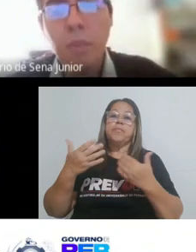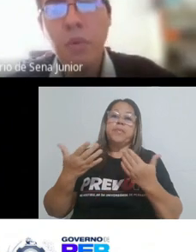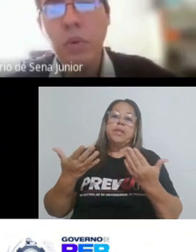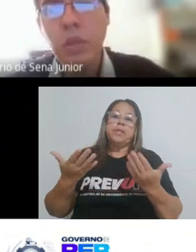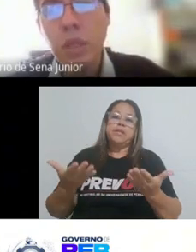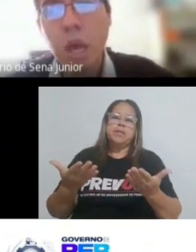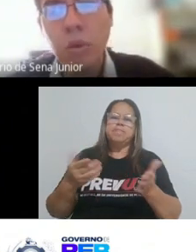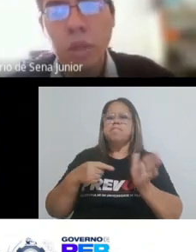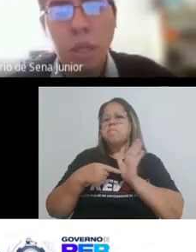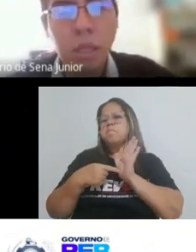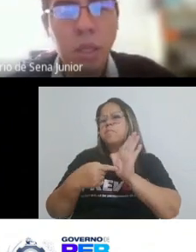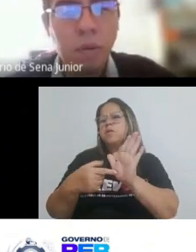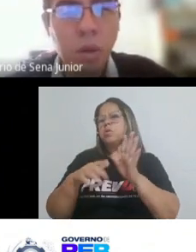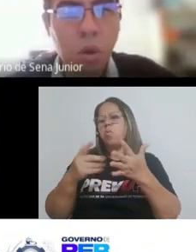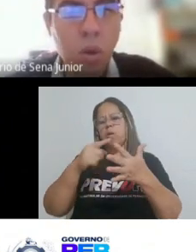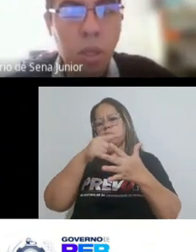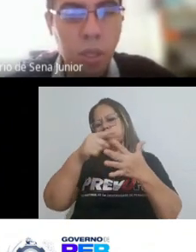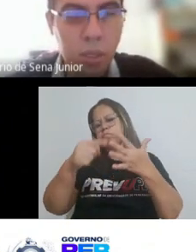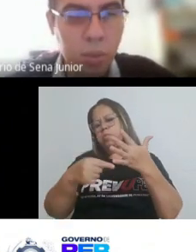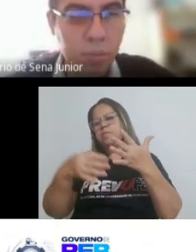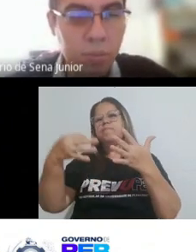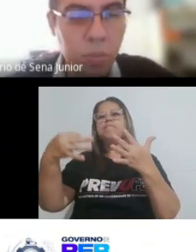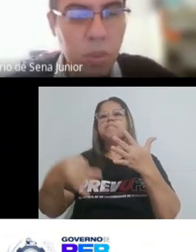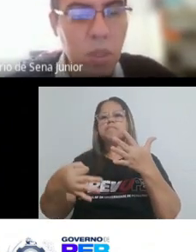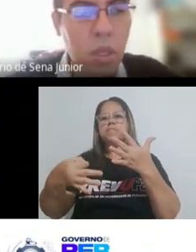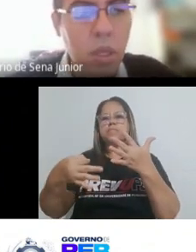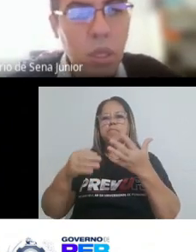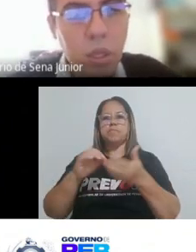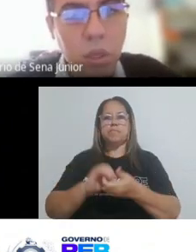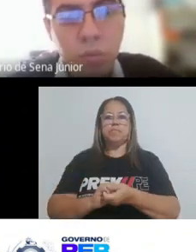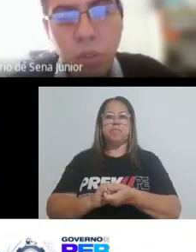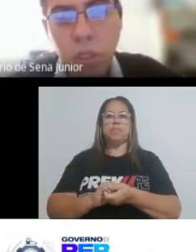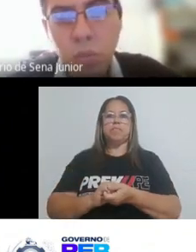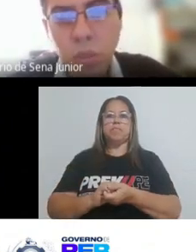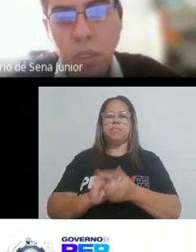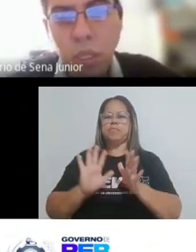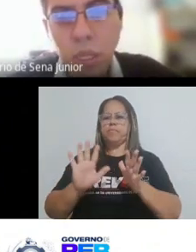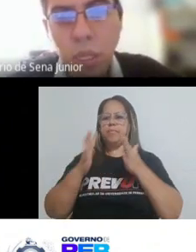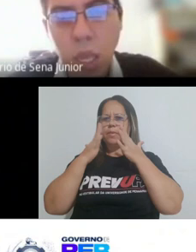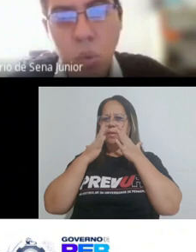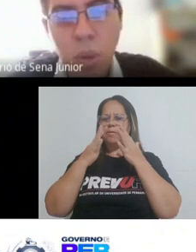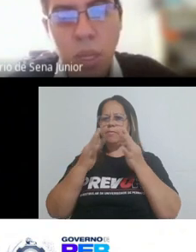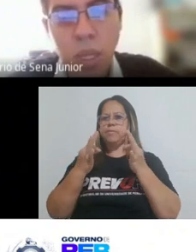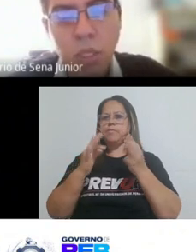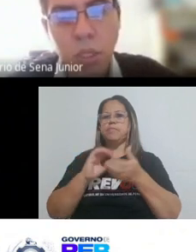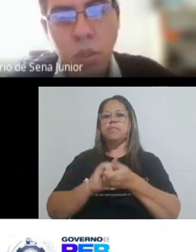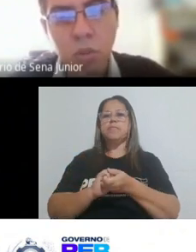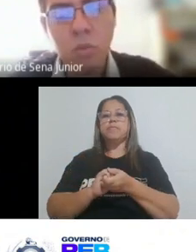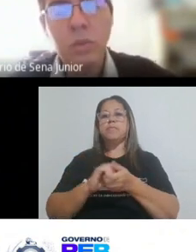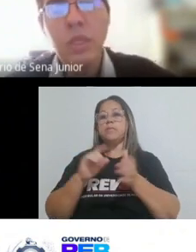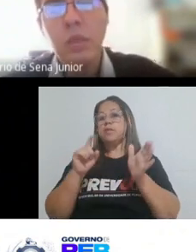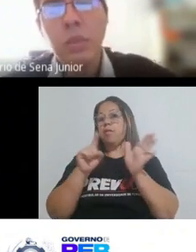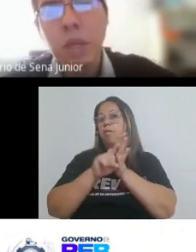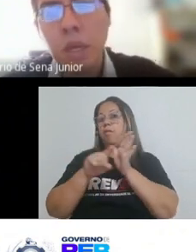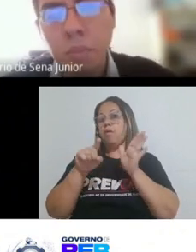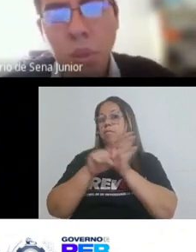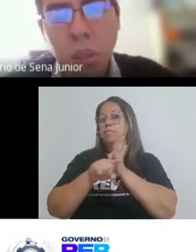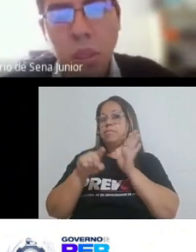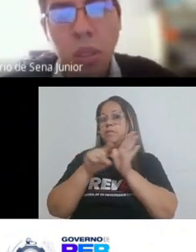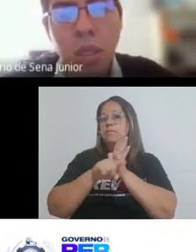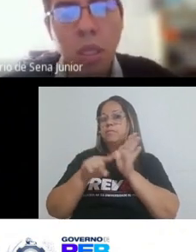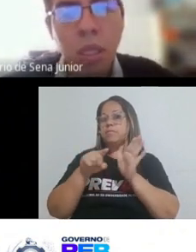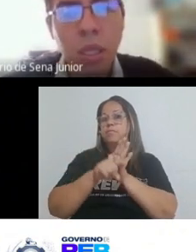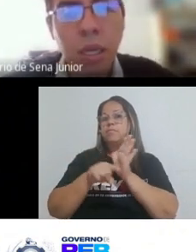aponte a alternativa correta. Então, vejamos. Essa aqui é uma questão típica